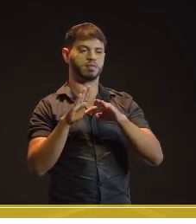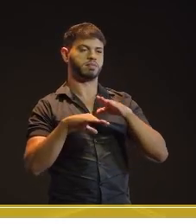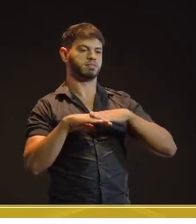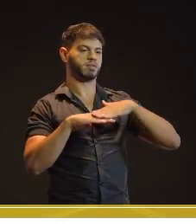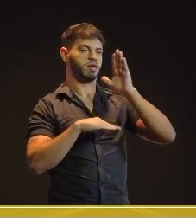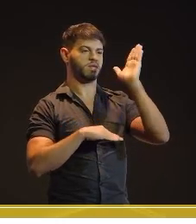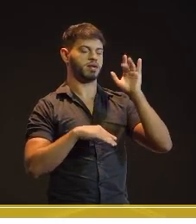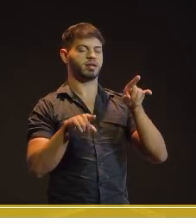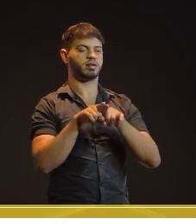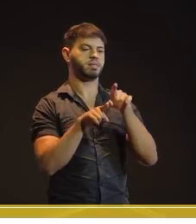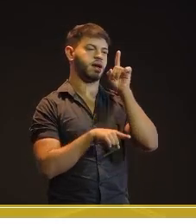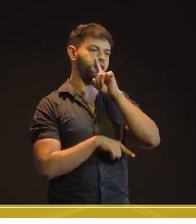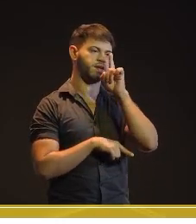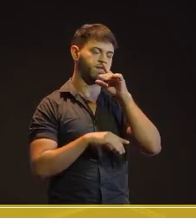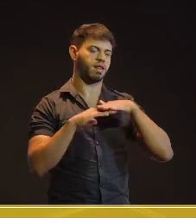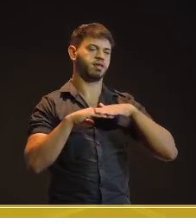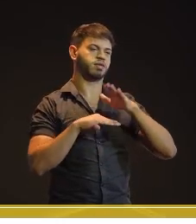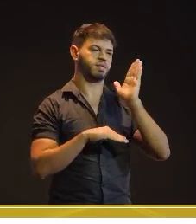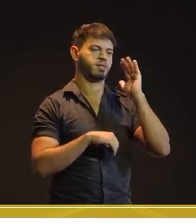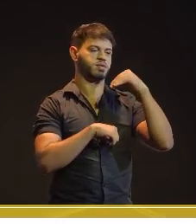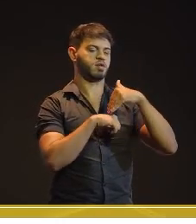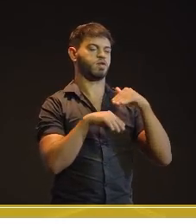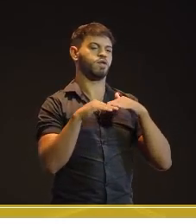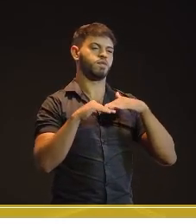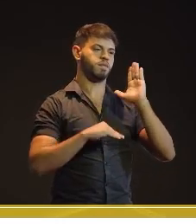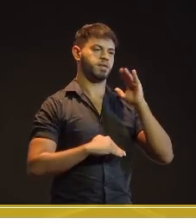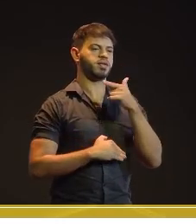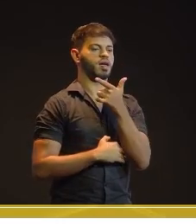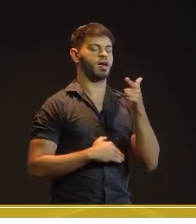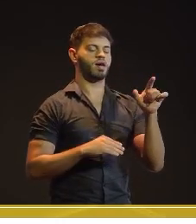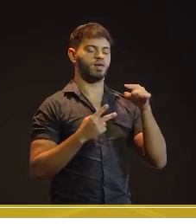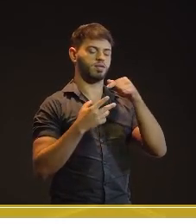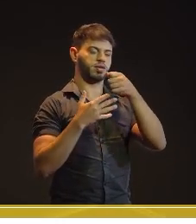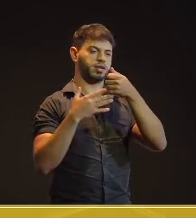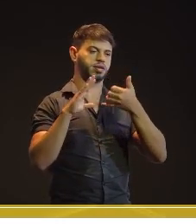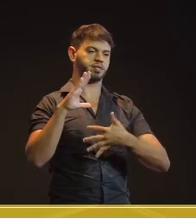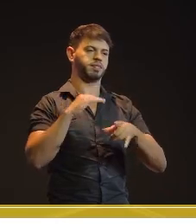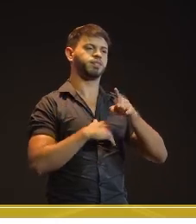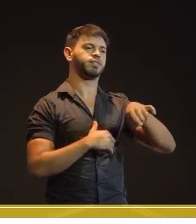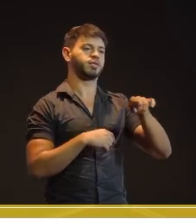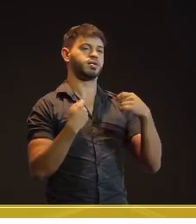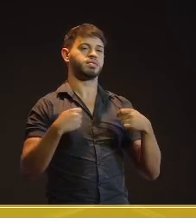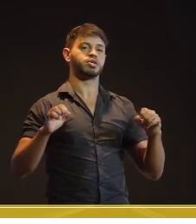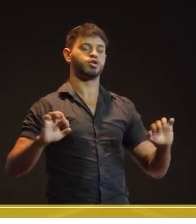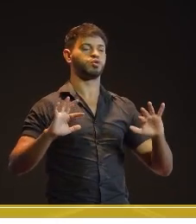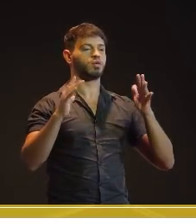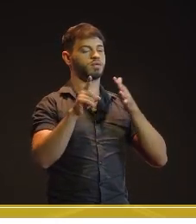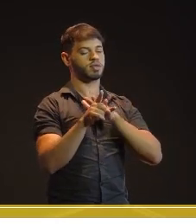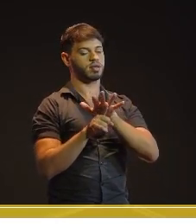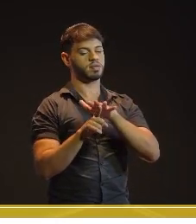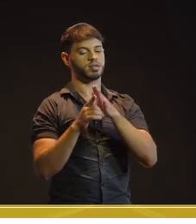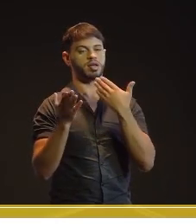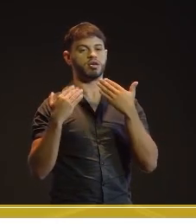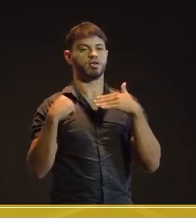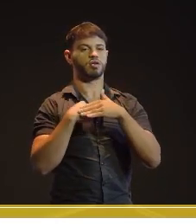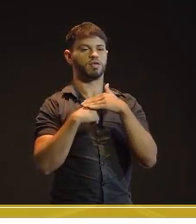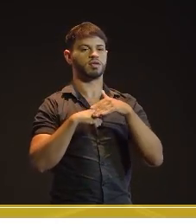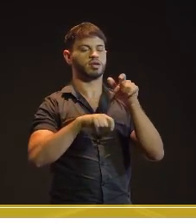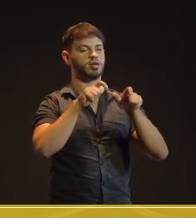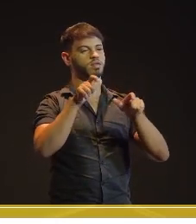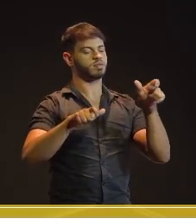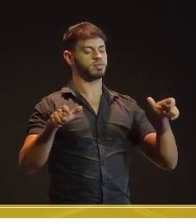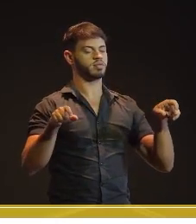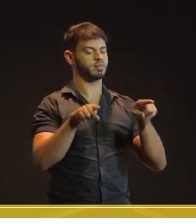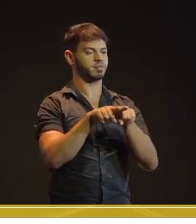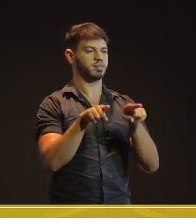hotspots aumentam, as falhas, as fugas. Então, é um outro ponto que vocês precisam, no evento, demandar e conversar com os fabricantes e os seus